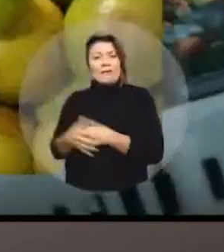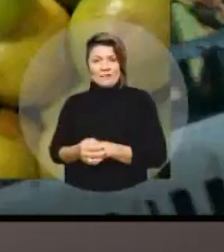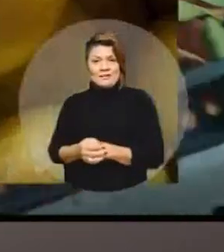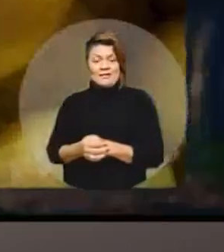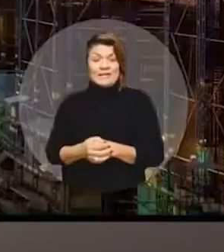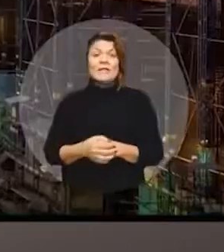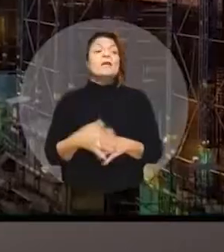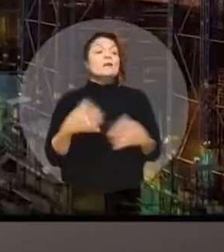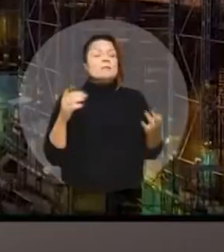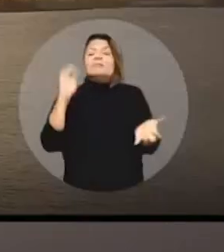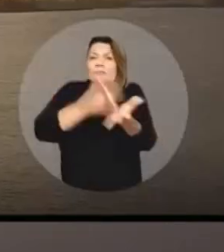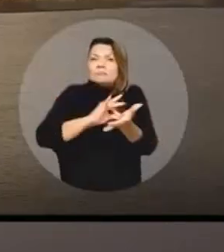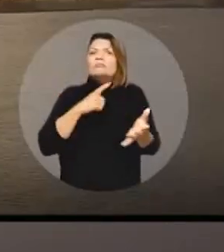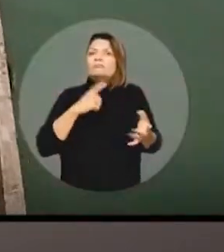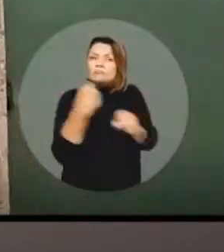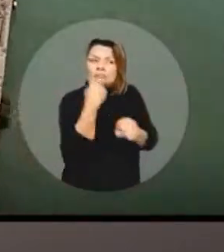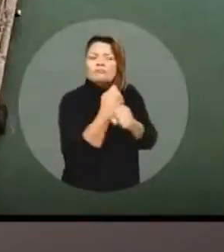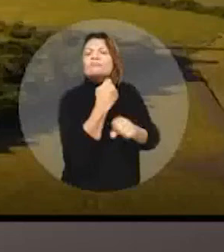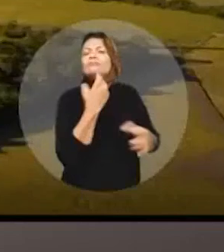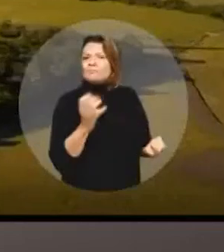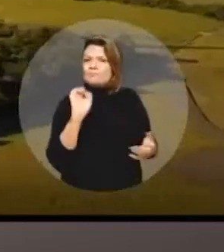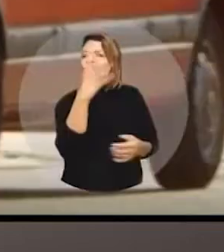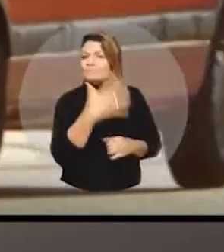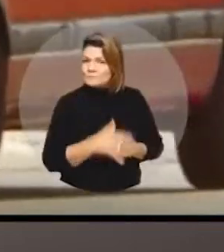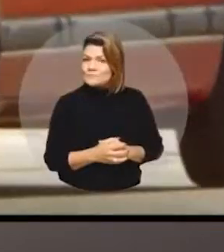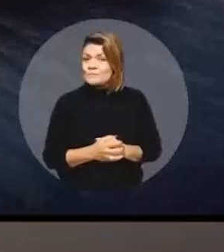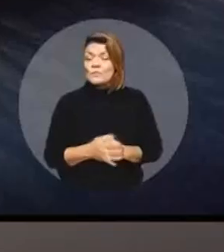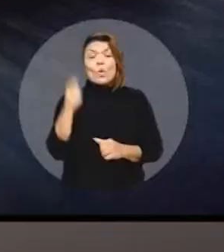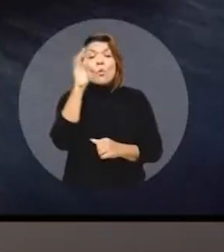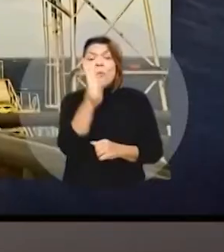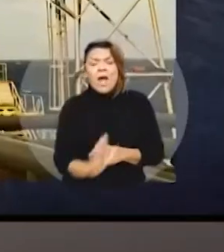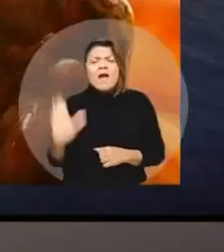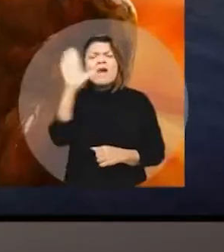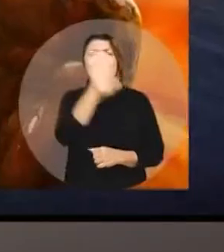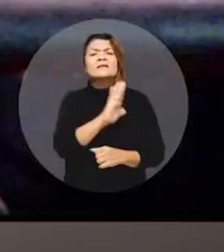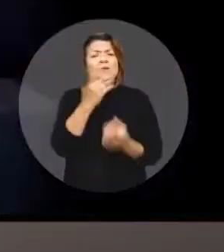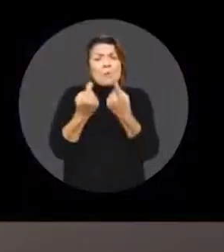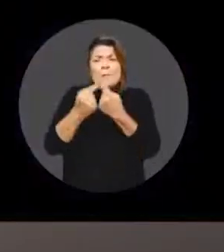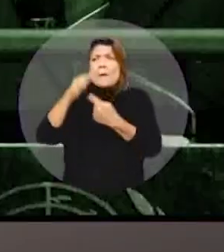produzir mais. Grandes obras viraram realidade. O país